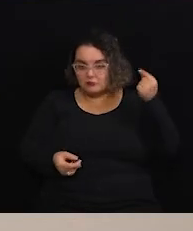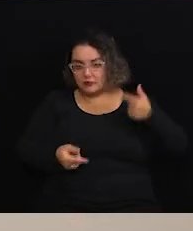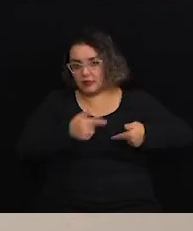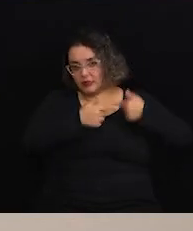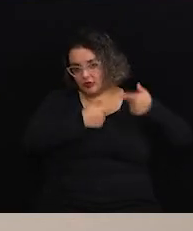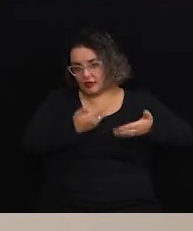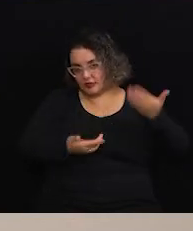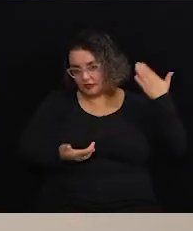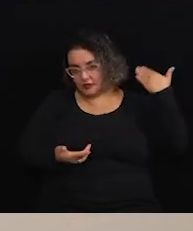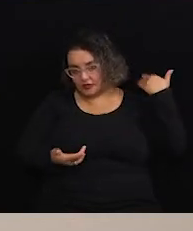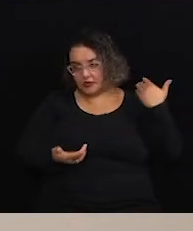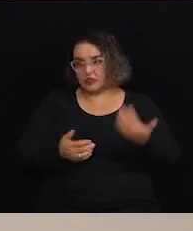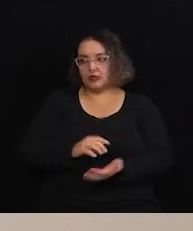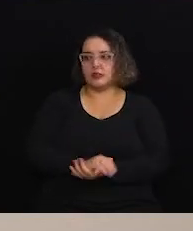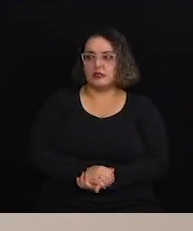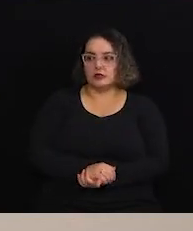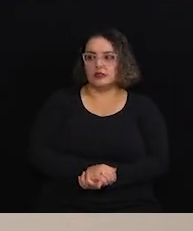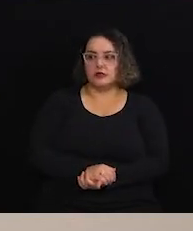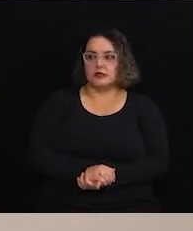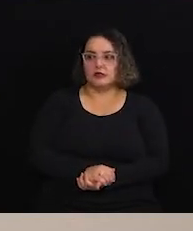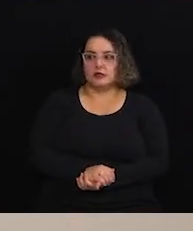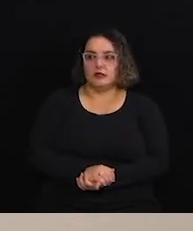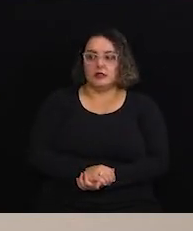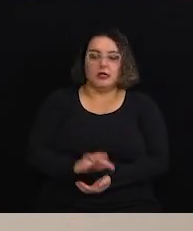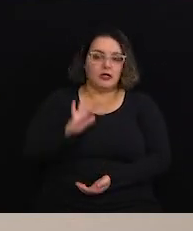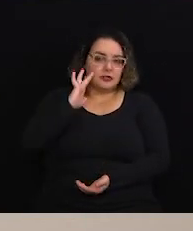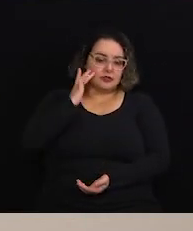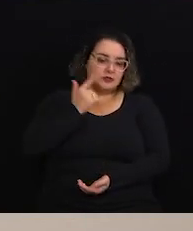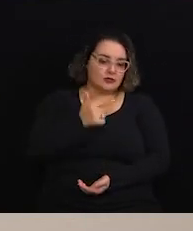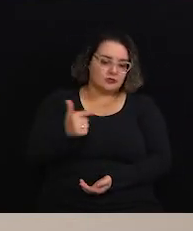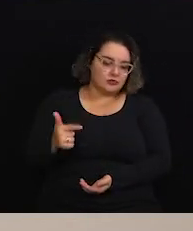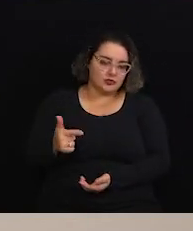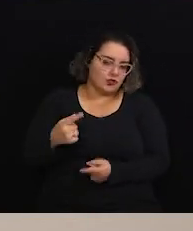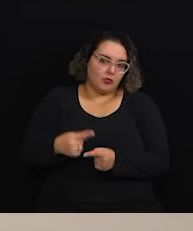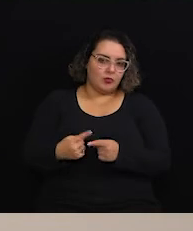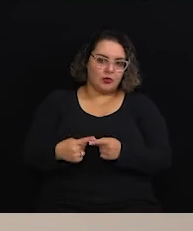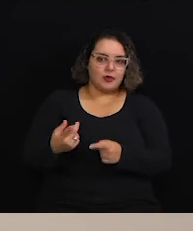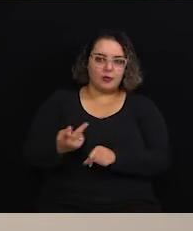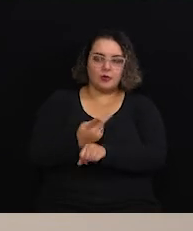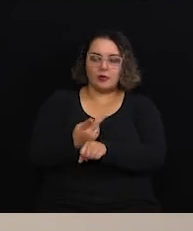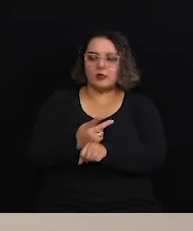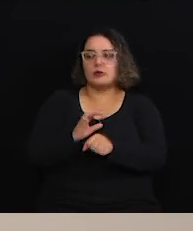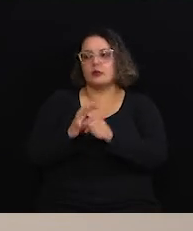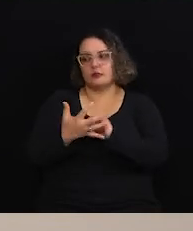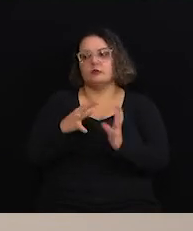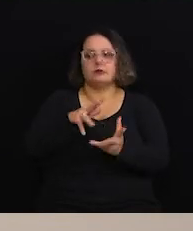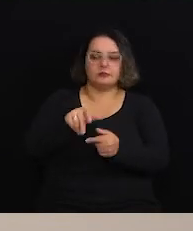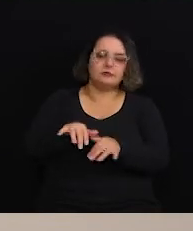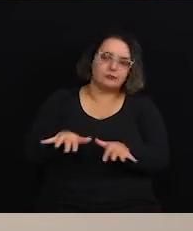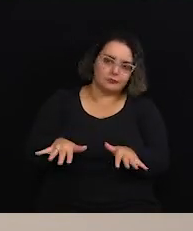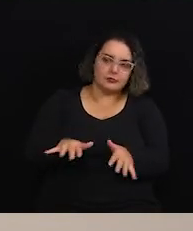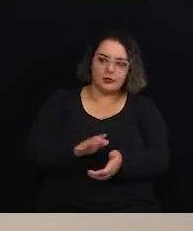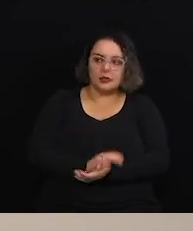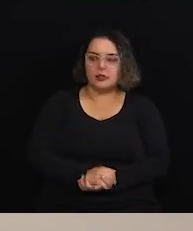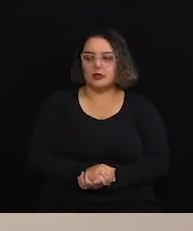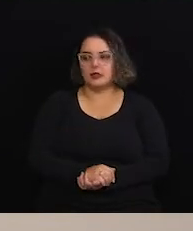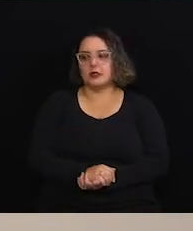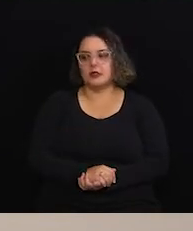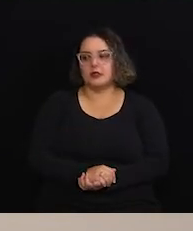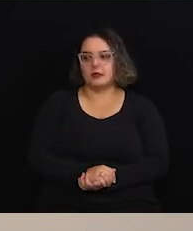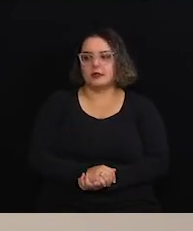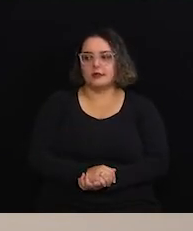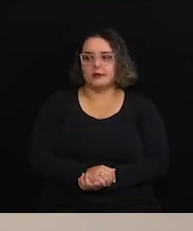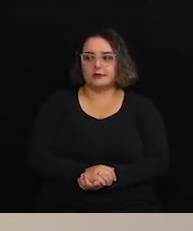antiga, né? Que elas às vezes achavam que não tinha necessidade de procurar. Claro que a gente teve uma pandemia aí que